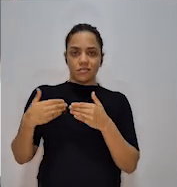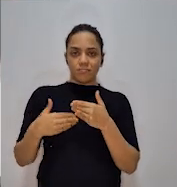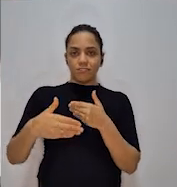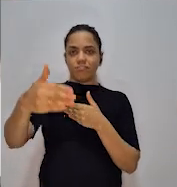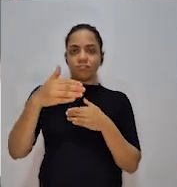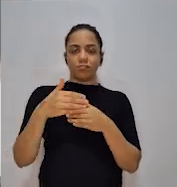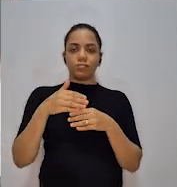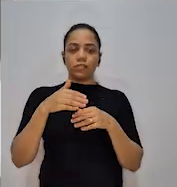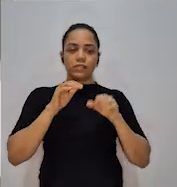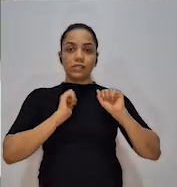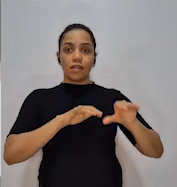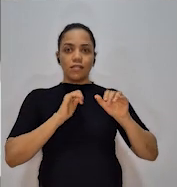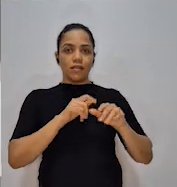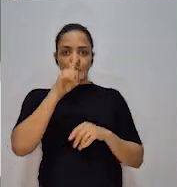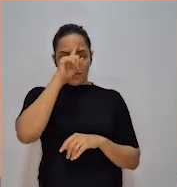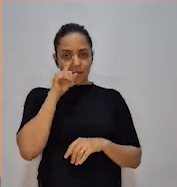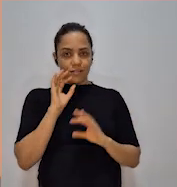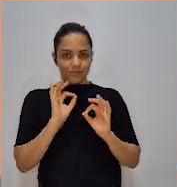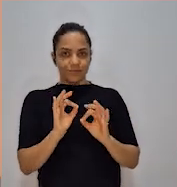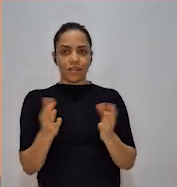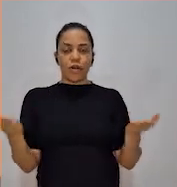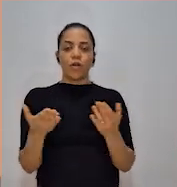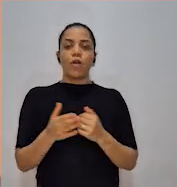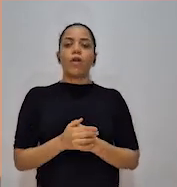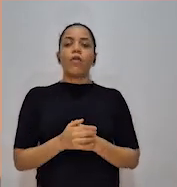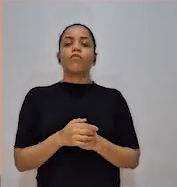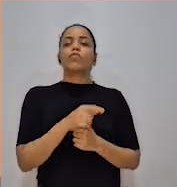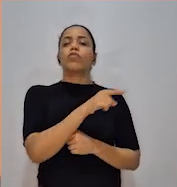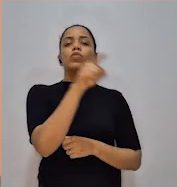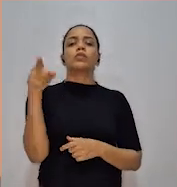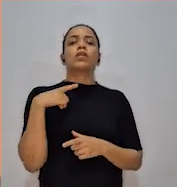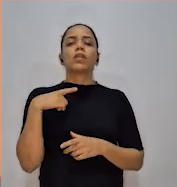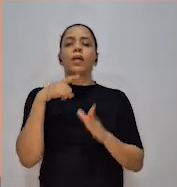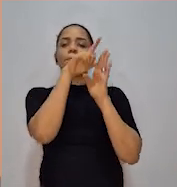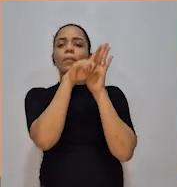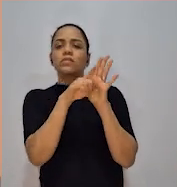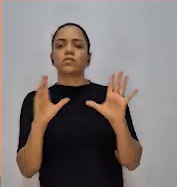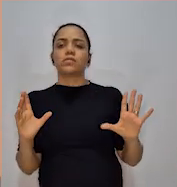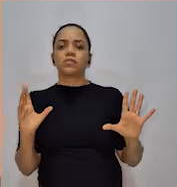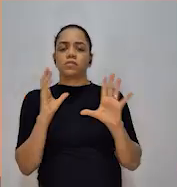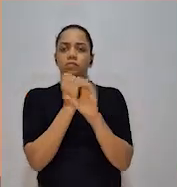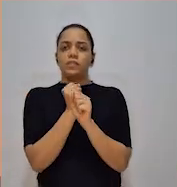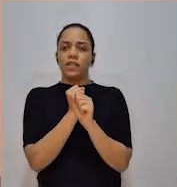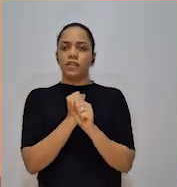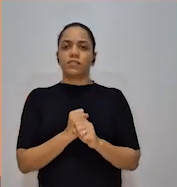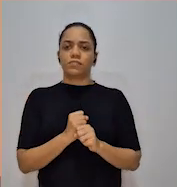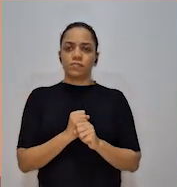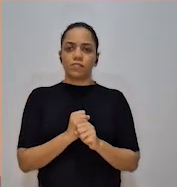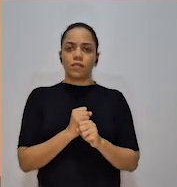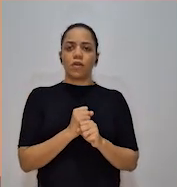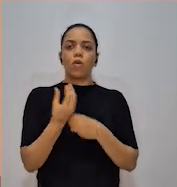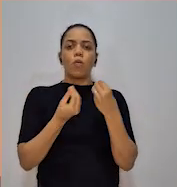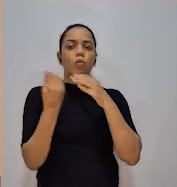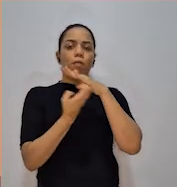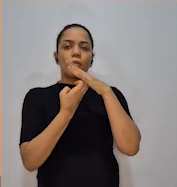do Setembro Amarelo, enfim. Ela pergunta: vocês têm dados de como as empresas estão se preparando para acolher